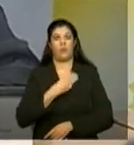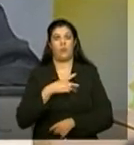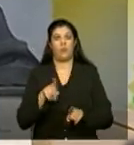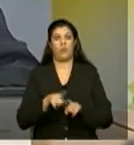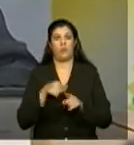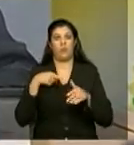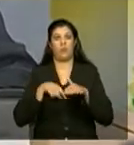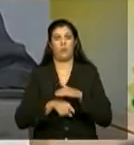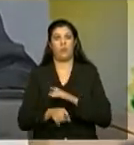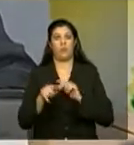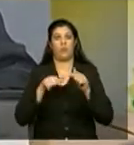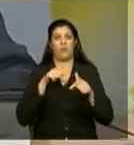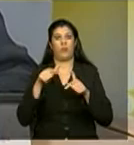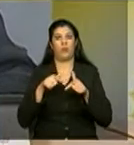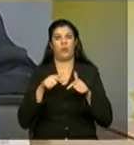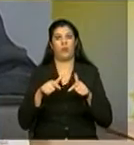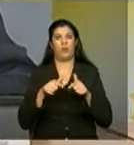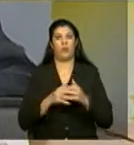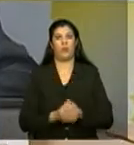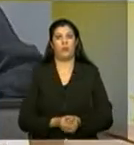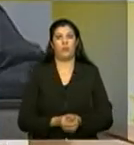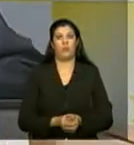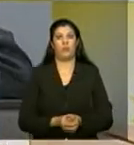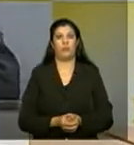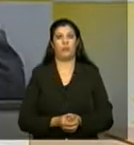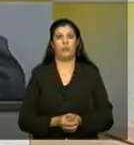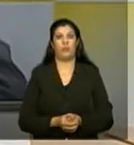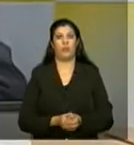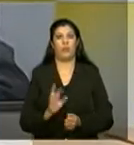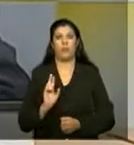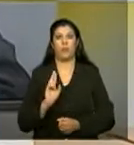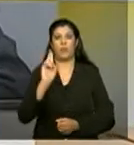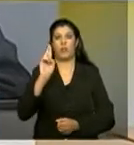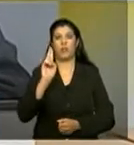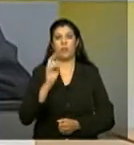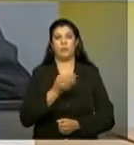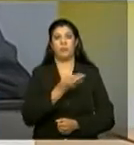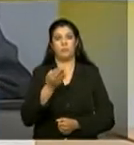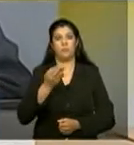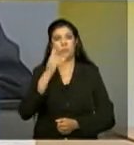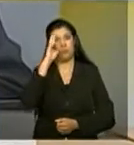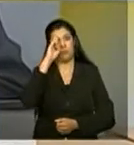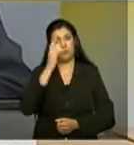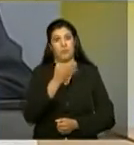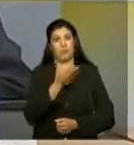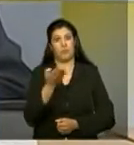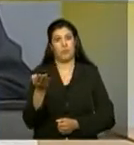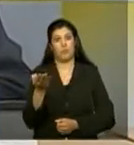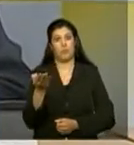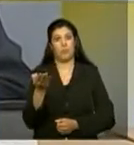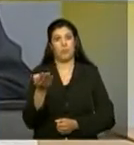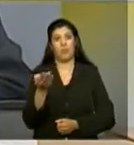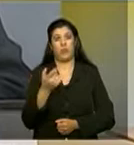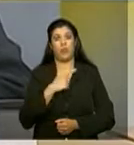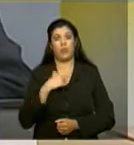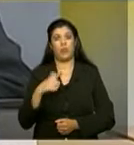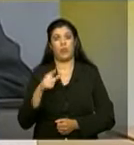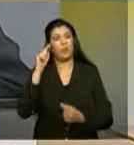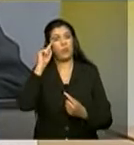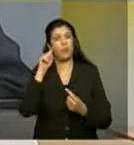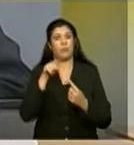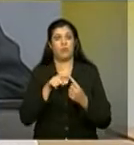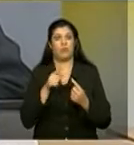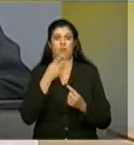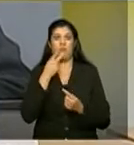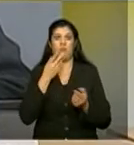profundidade autoridades senhoras e senhores não estava previsto que eu falasse dessa